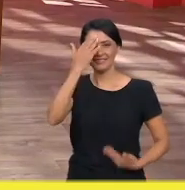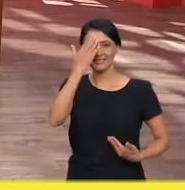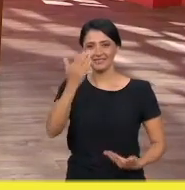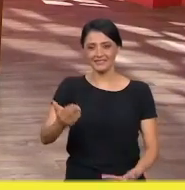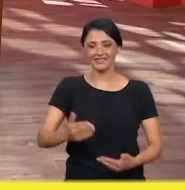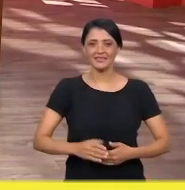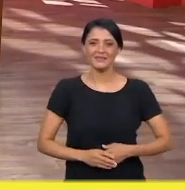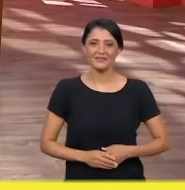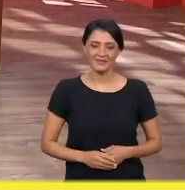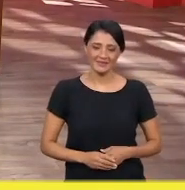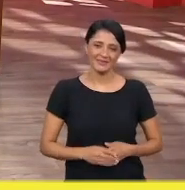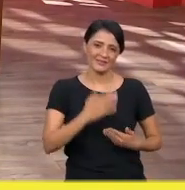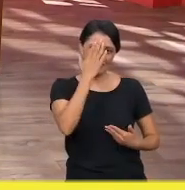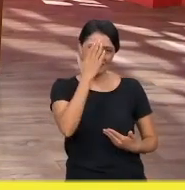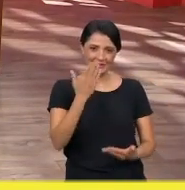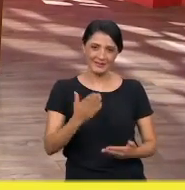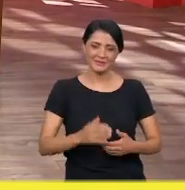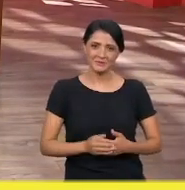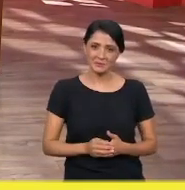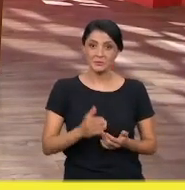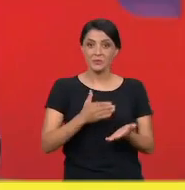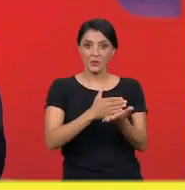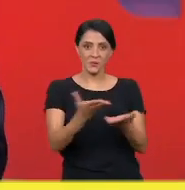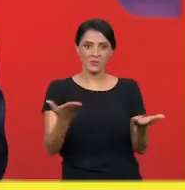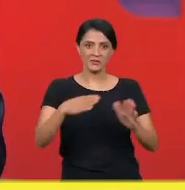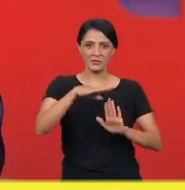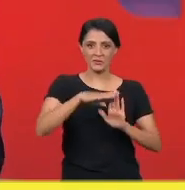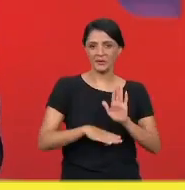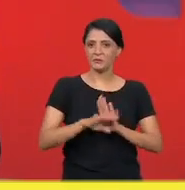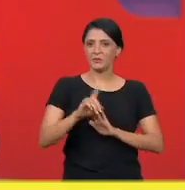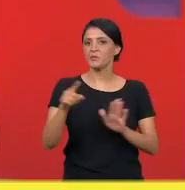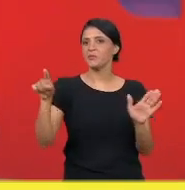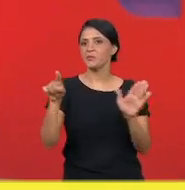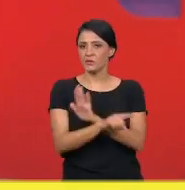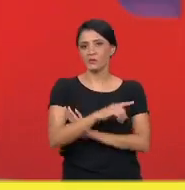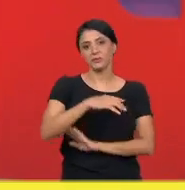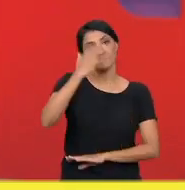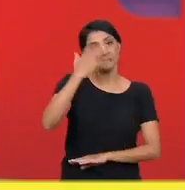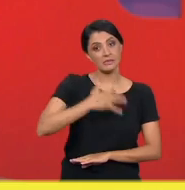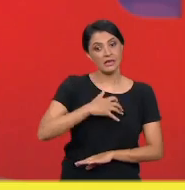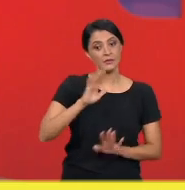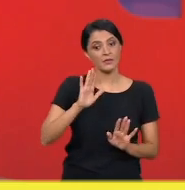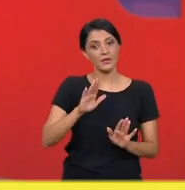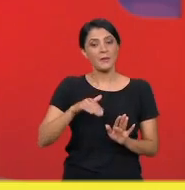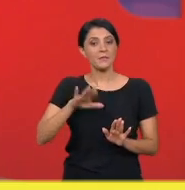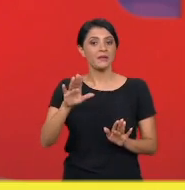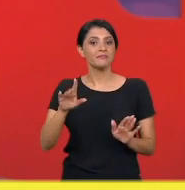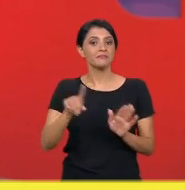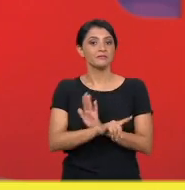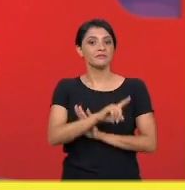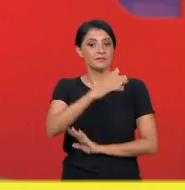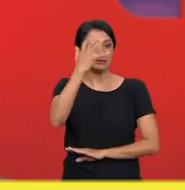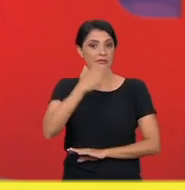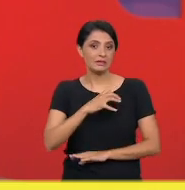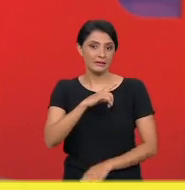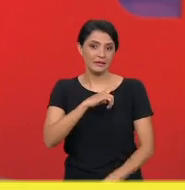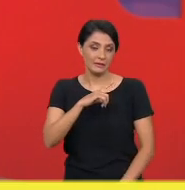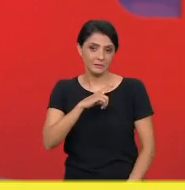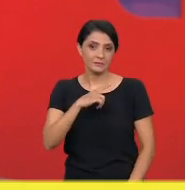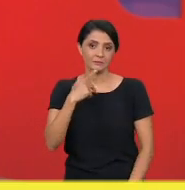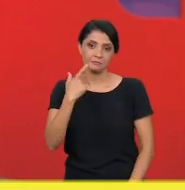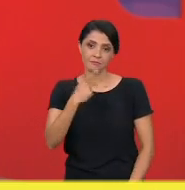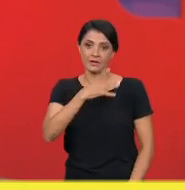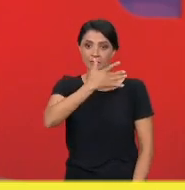agradeço. Eu não poderia deixar de começar esse programa com uma pergunta séria, talvez a maior pergunta séria de todos os tempos, principalmente